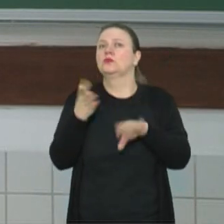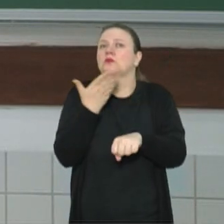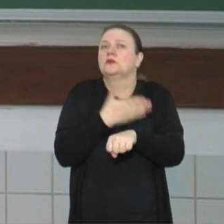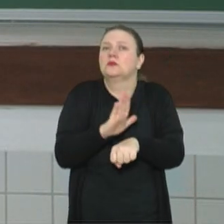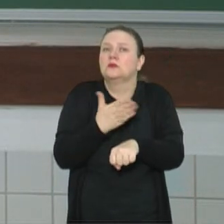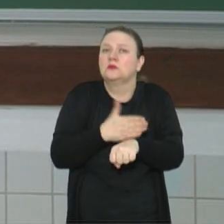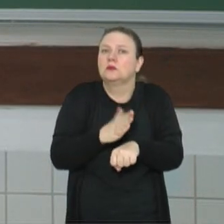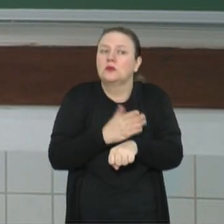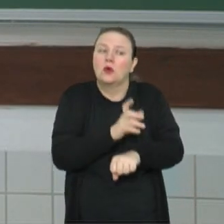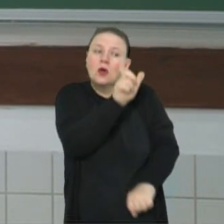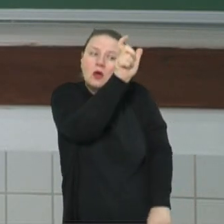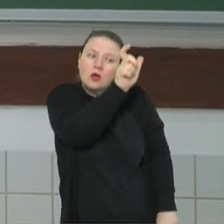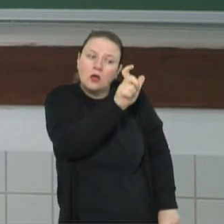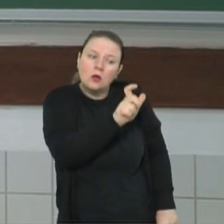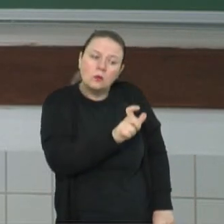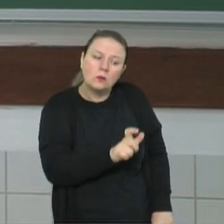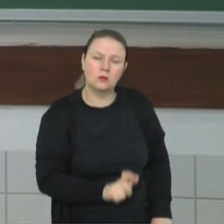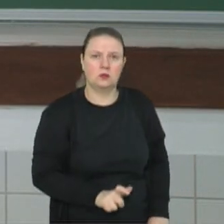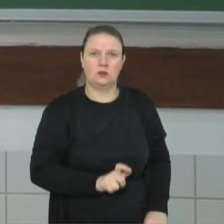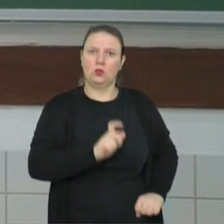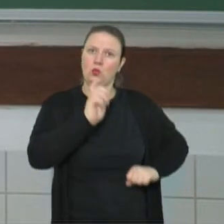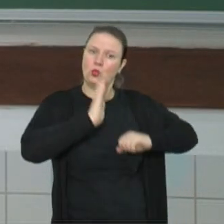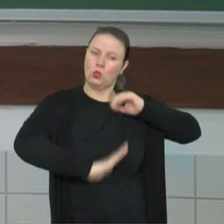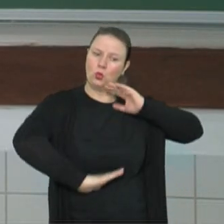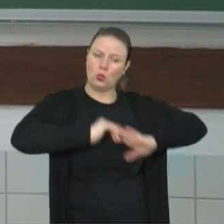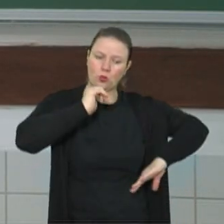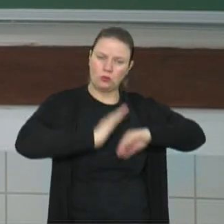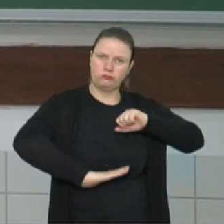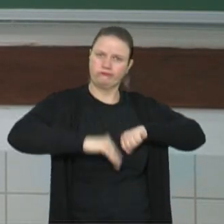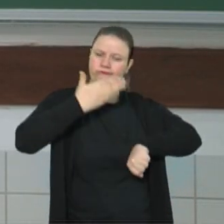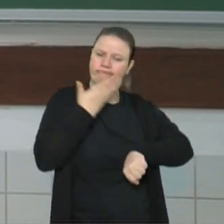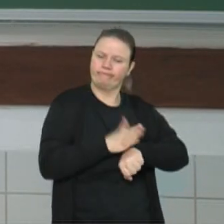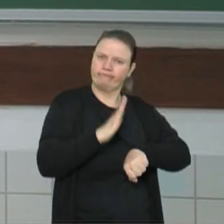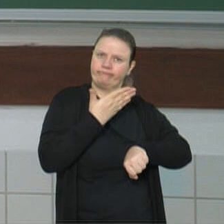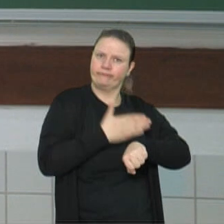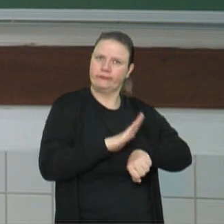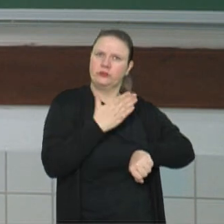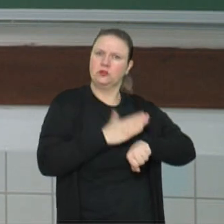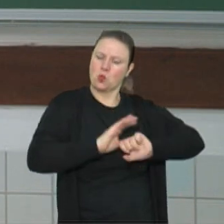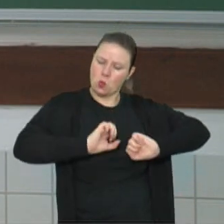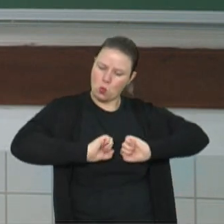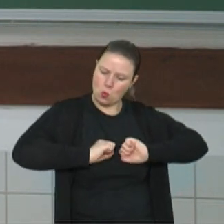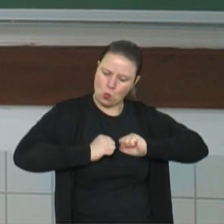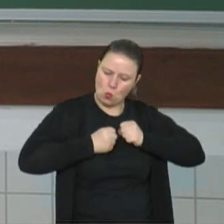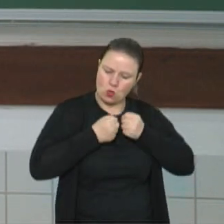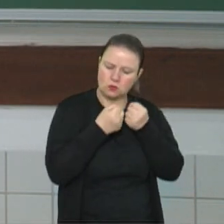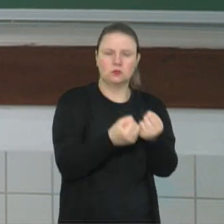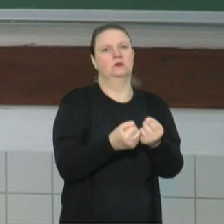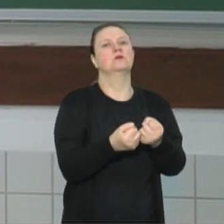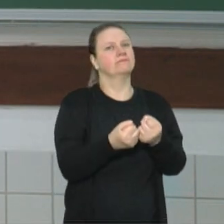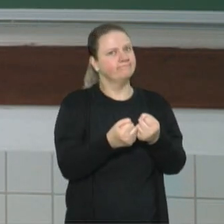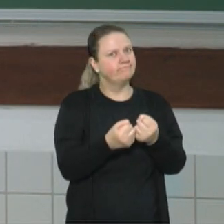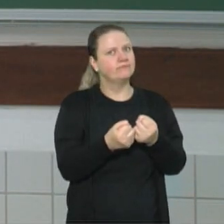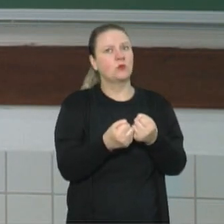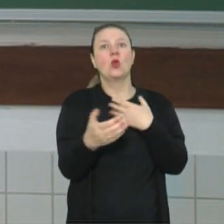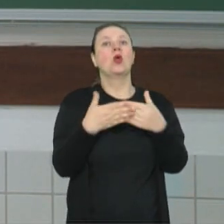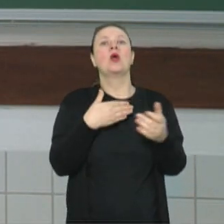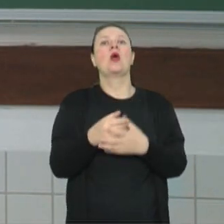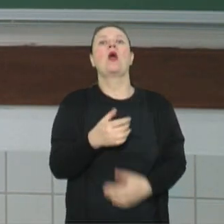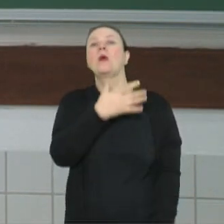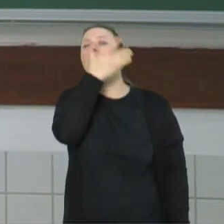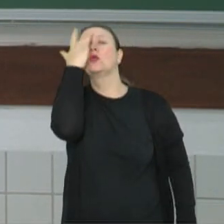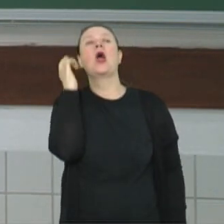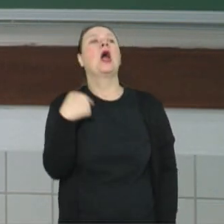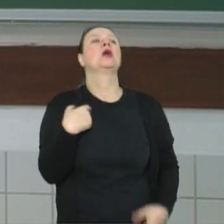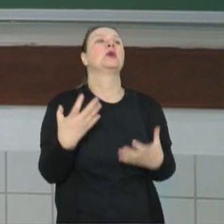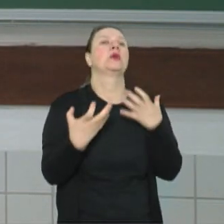realizado por atletas altamente treinados. Então, são pessoas que se dedicaram muito tempo à escalada. Então, não é qualquer um que